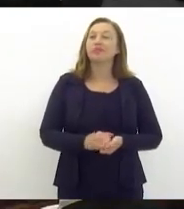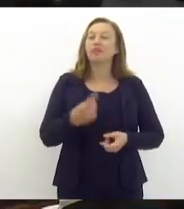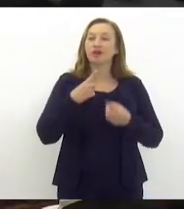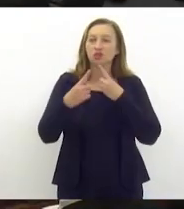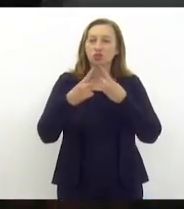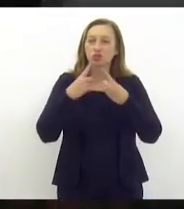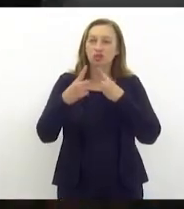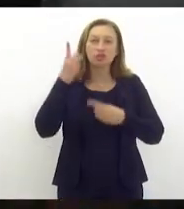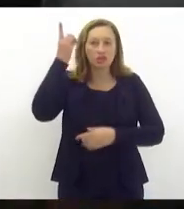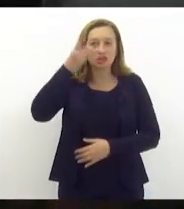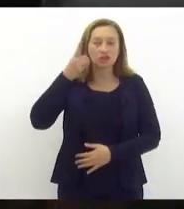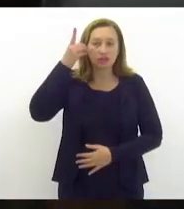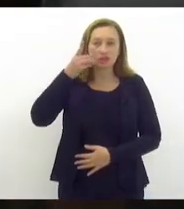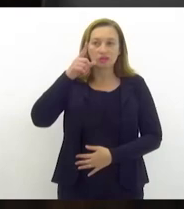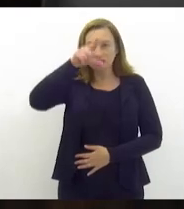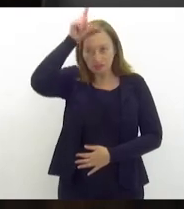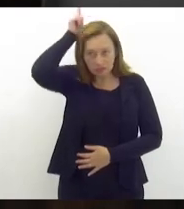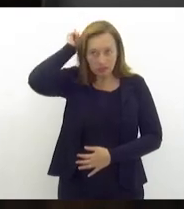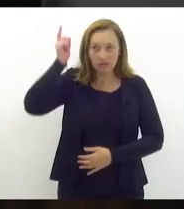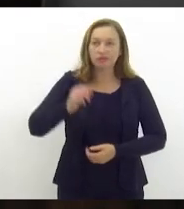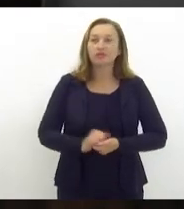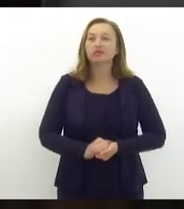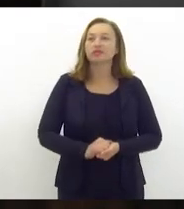discutir, deputado Luiz Paulo.